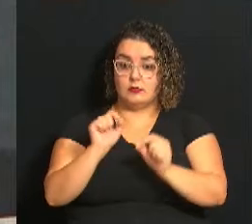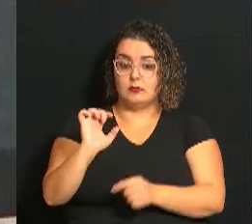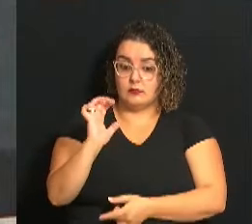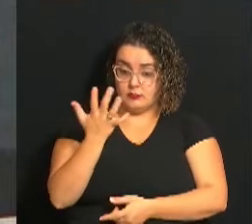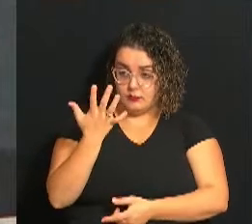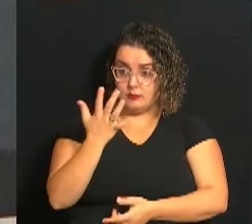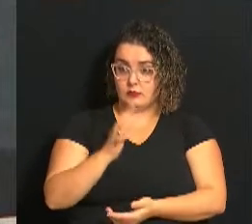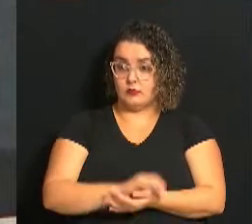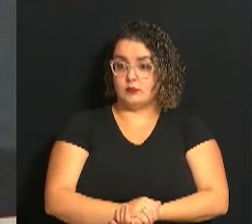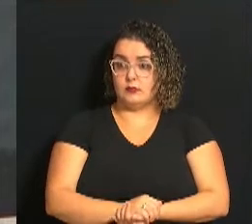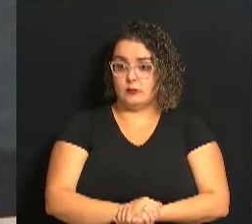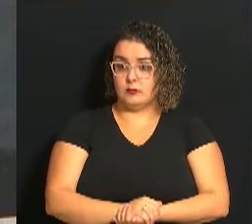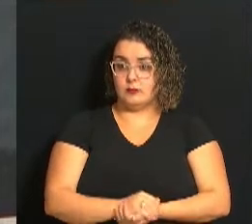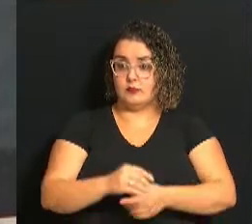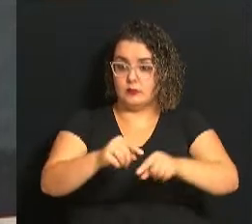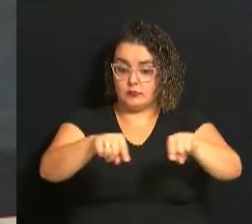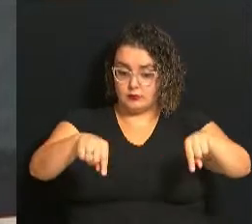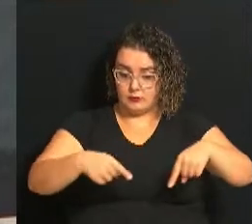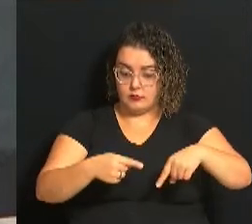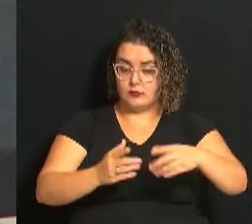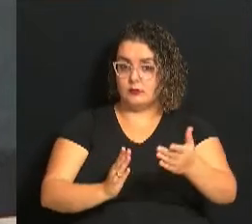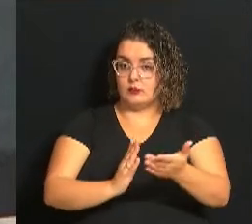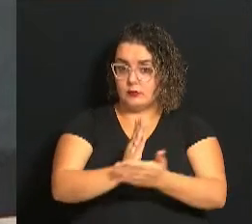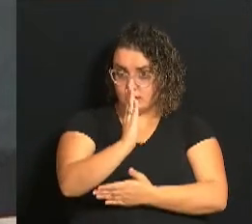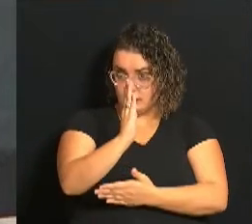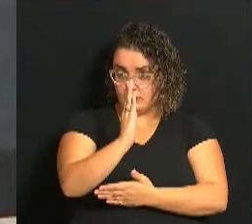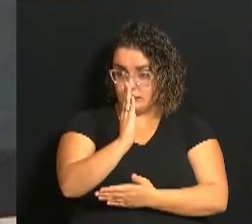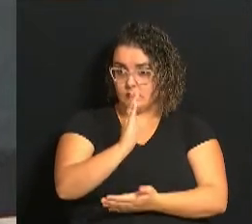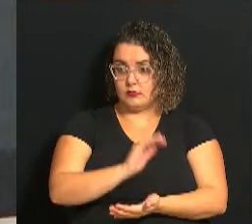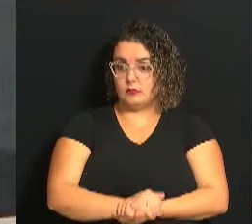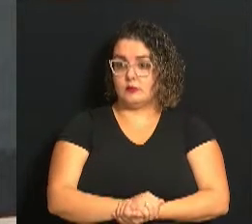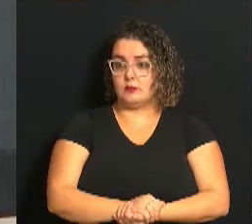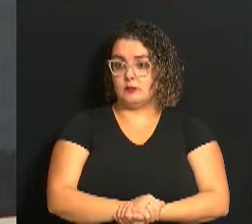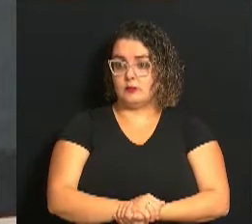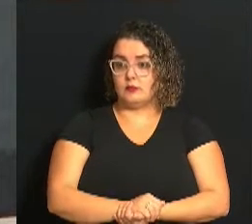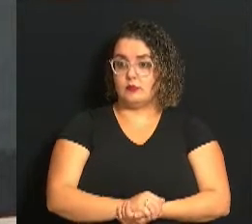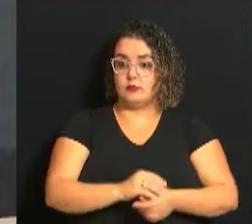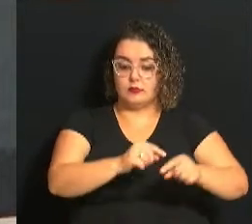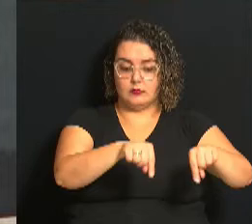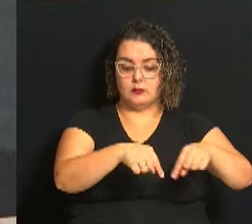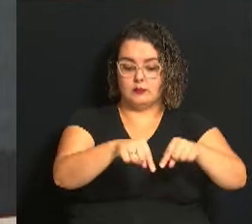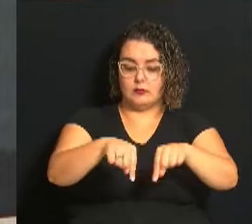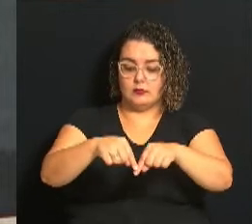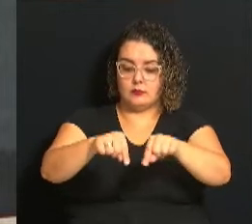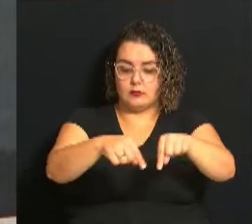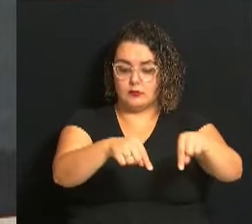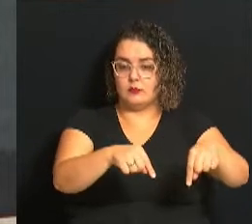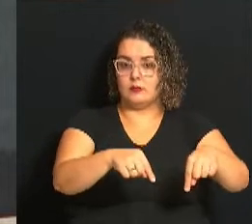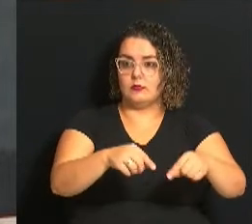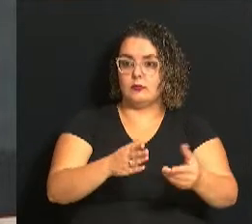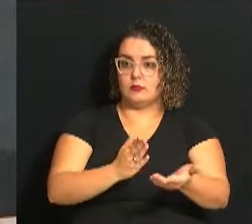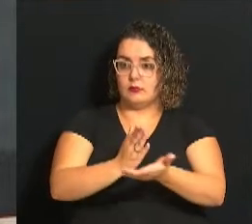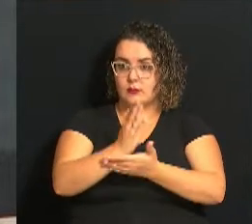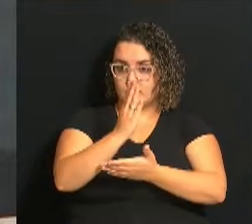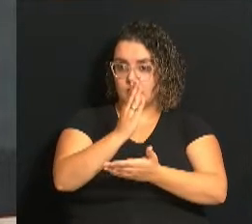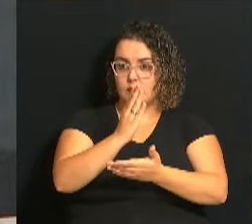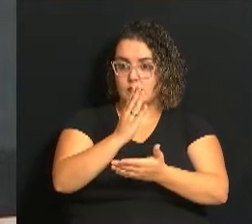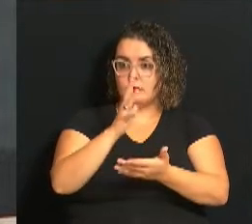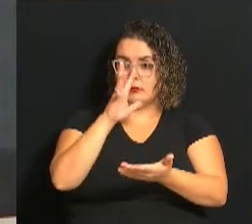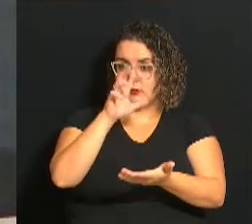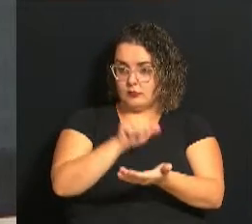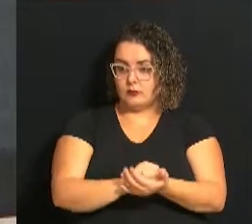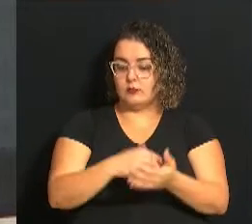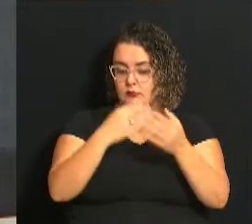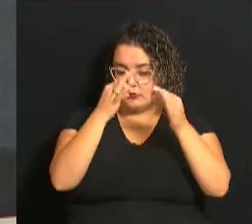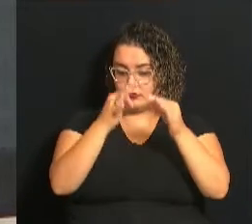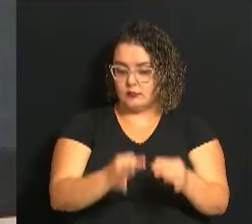O loteamento é aprovado, os lotes são subdivididos, aprovado, registrado. De repente, o morador